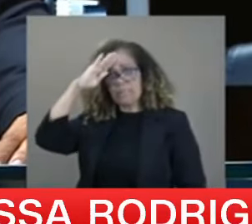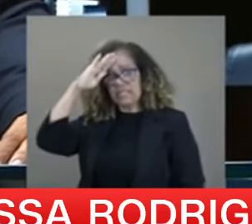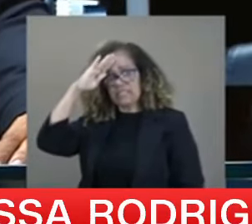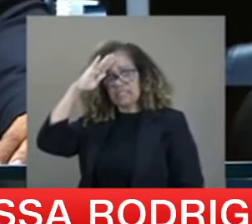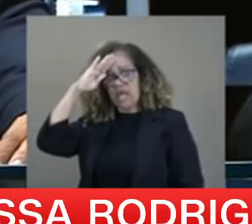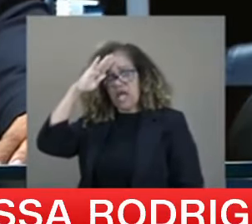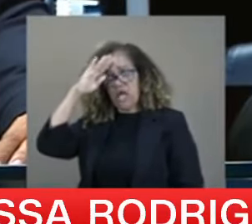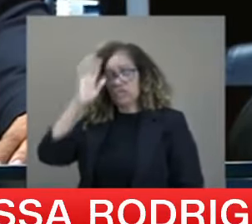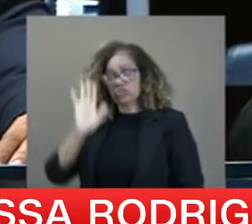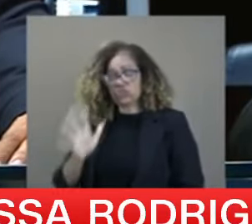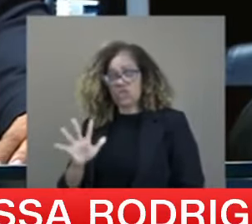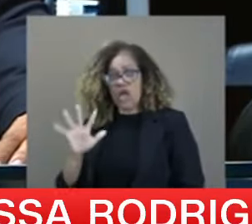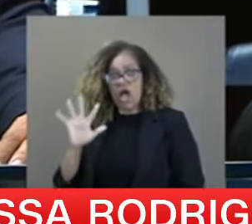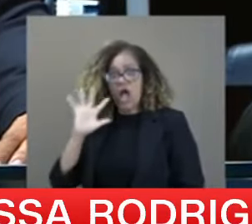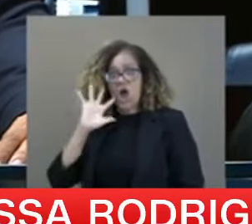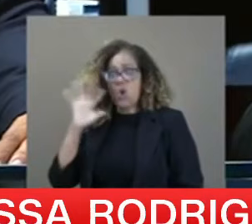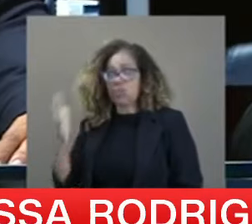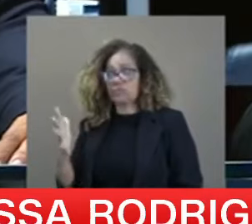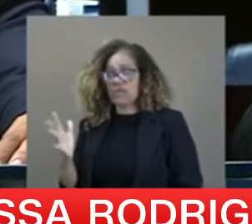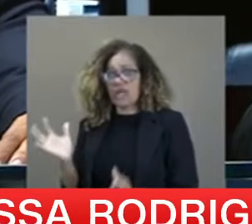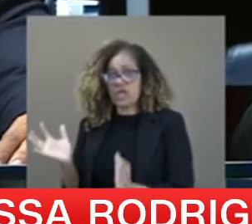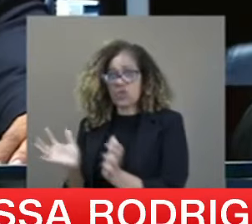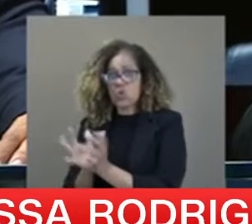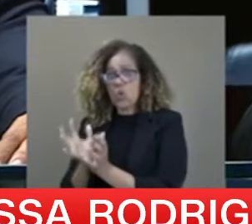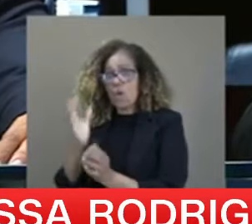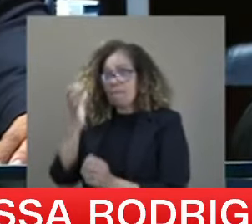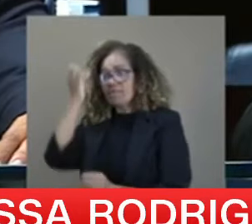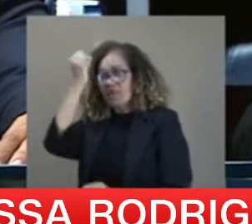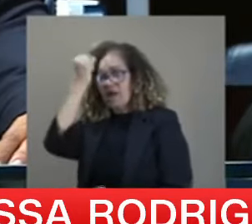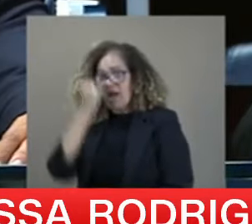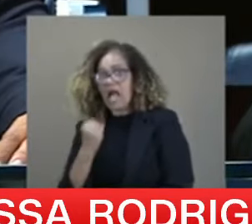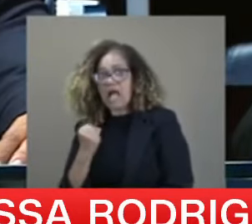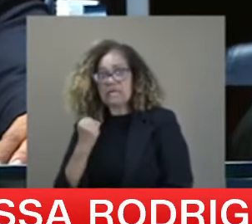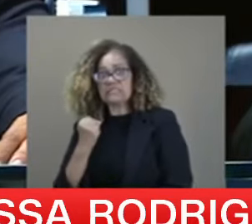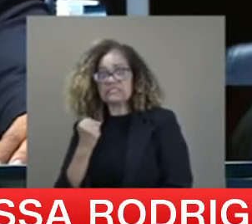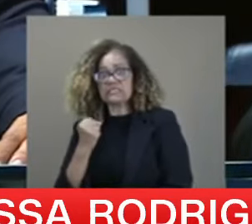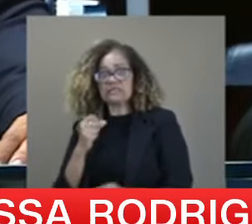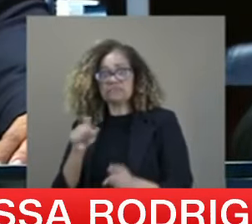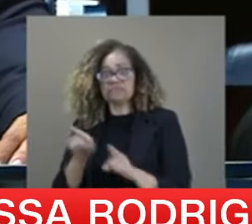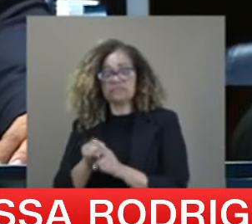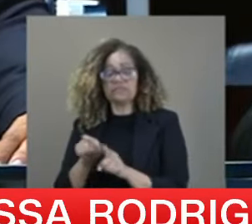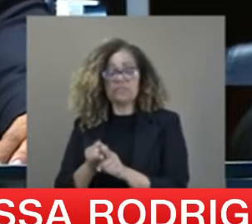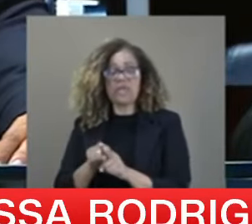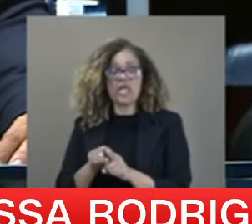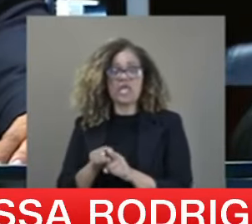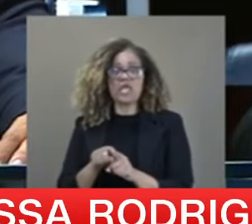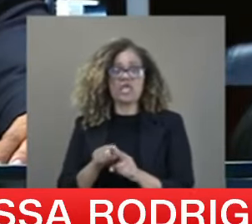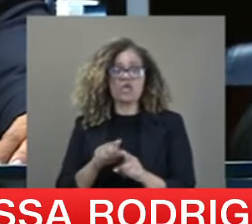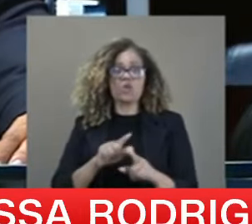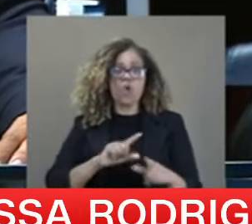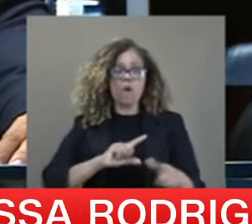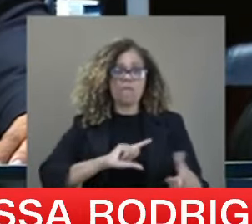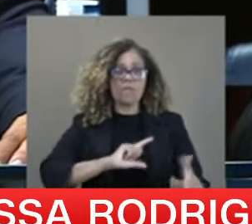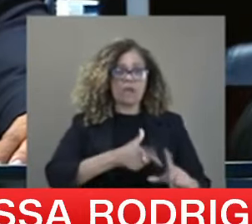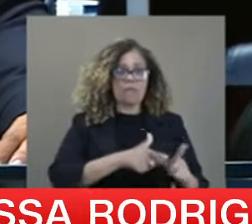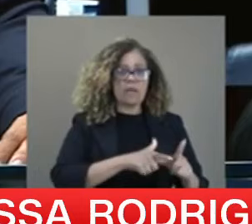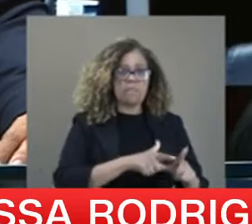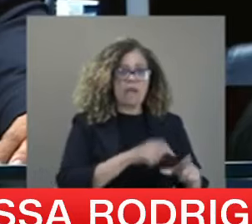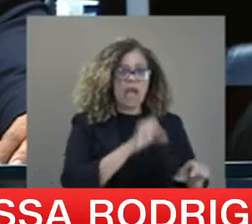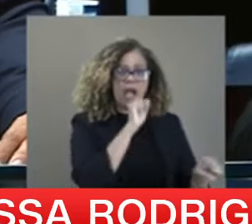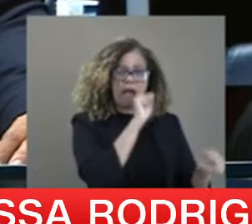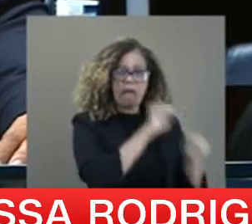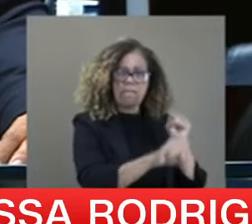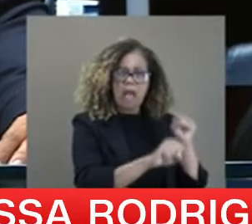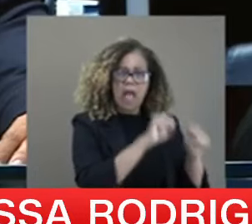Senado, Rodrigo Pacheco. Isso chegou muito ruim ao redor ali de Lula. Há uma expectativa de encontro de Lula com Pacheco, e isso já